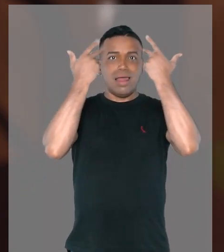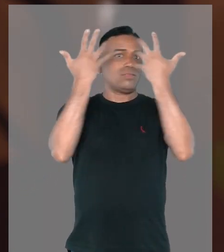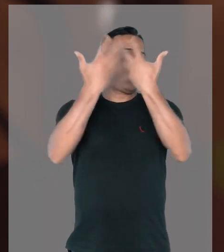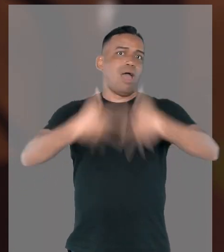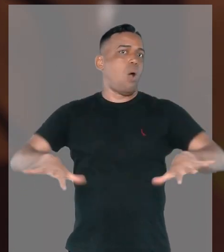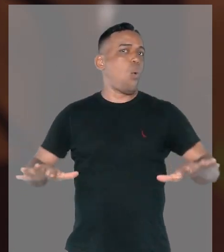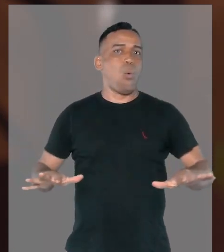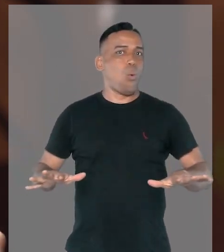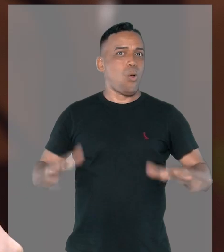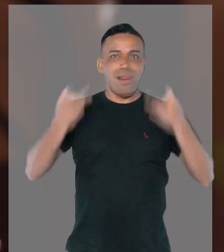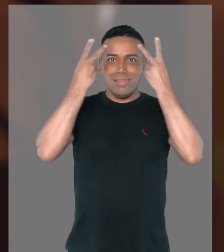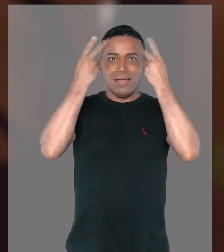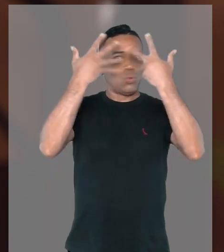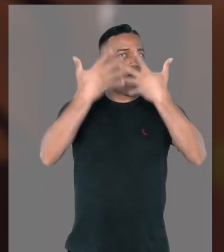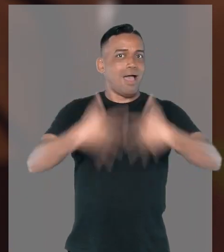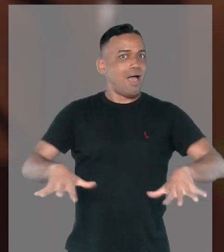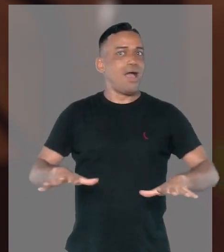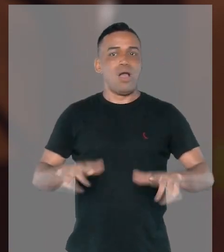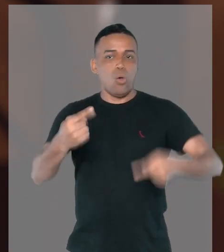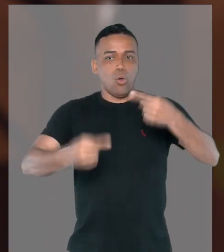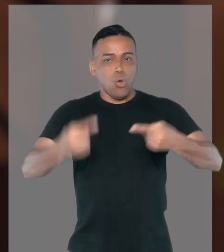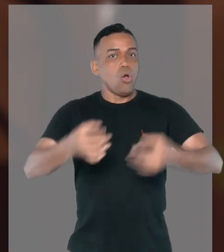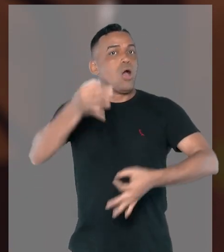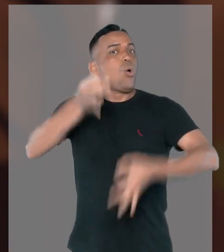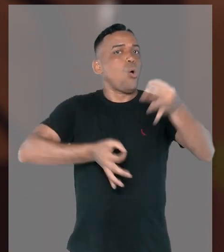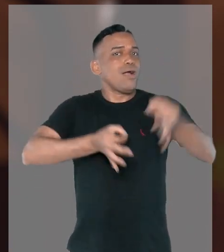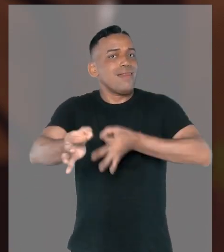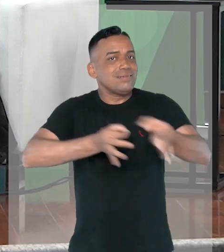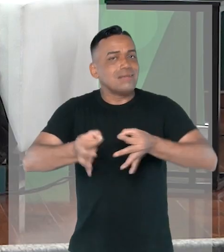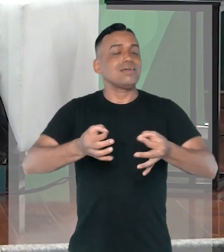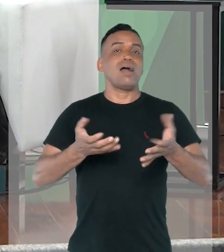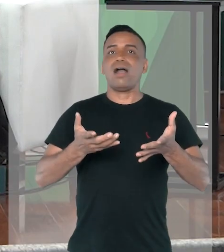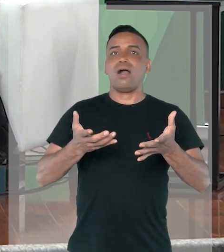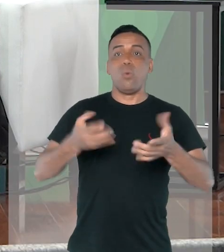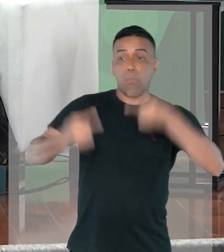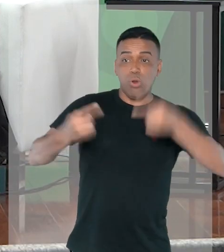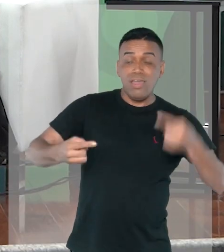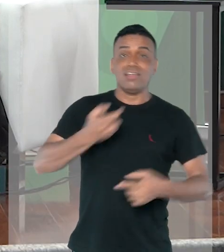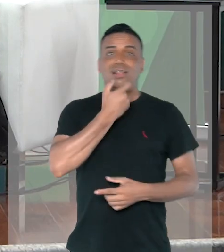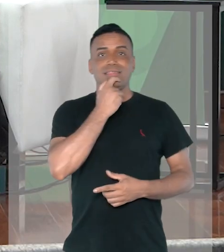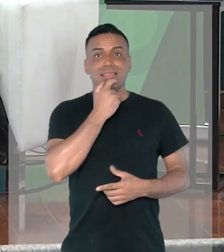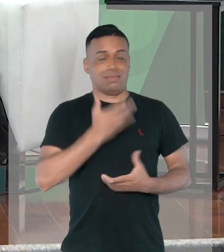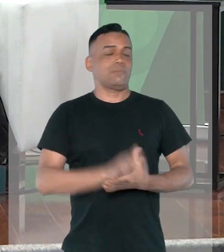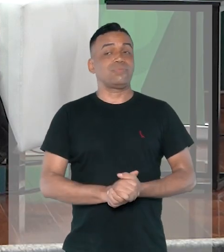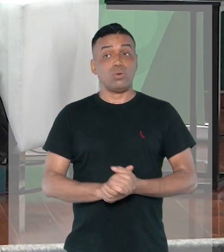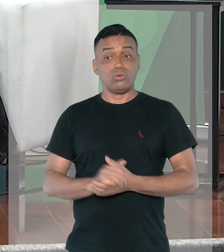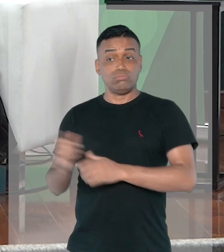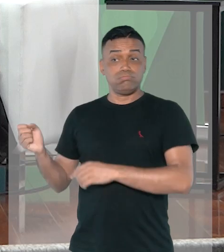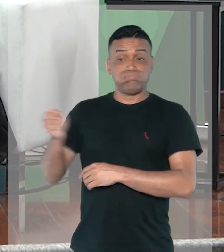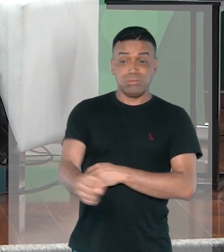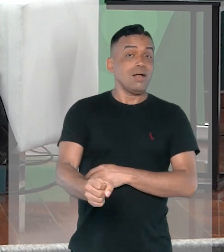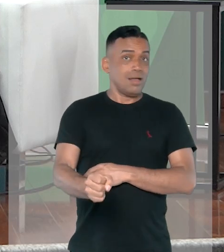ela, os arranjos políticos lá na Inglaterra, né? Por isso que eu acho importante, quando a gente traz a criança, não é para